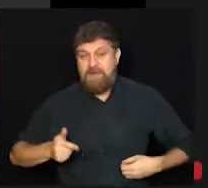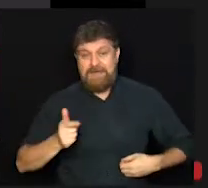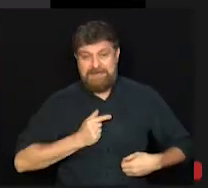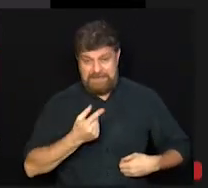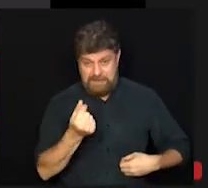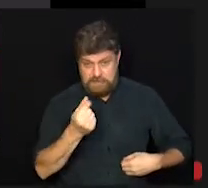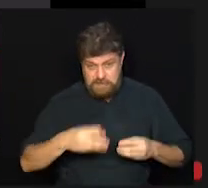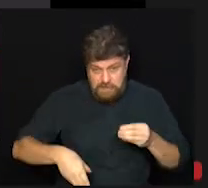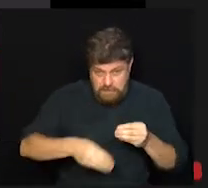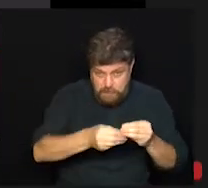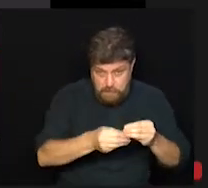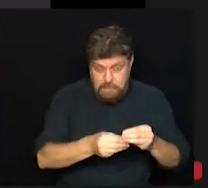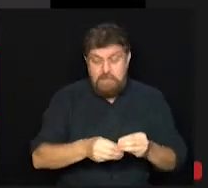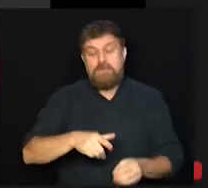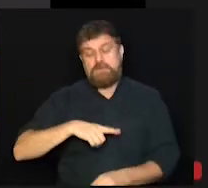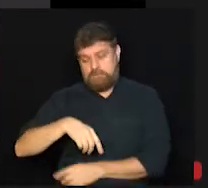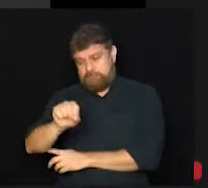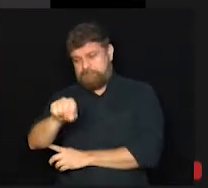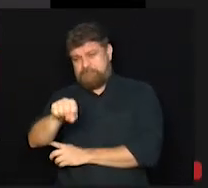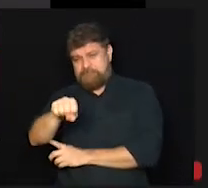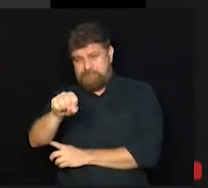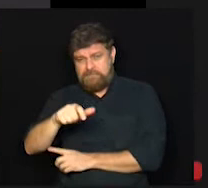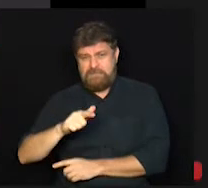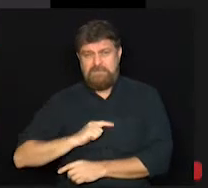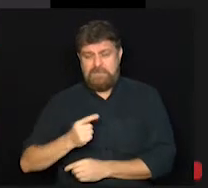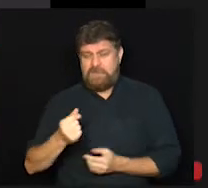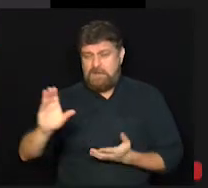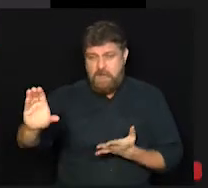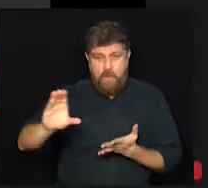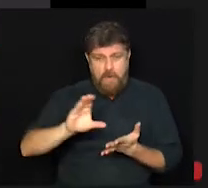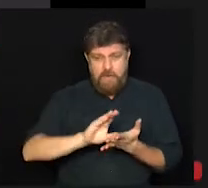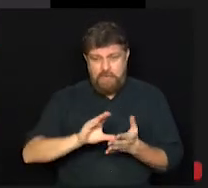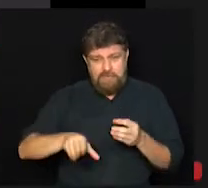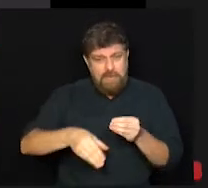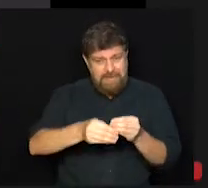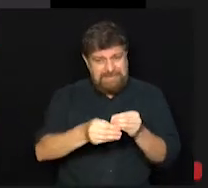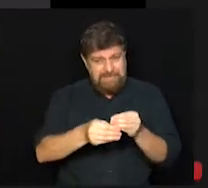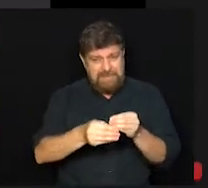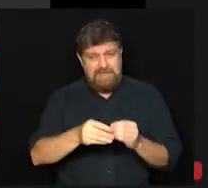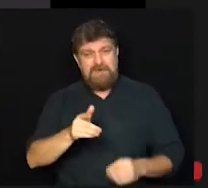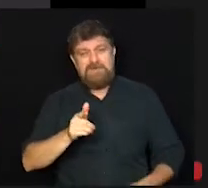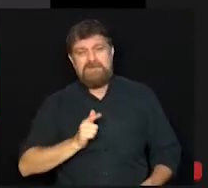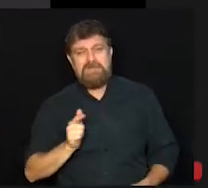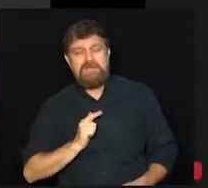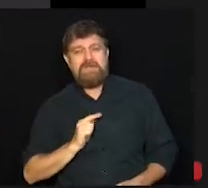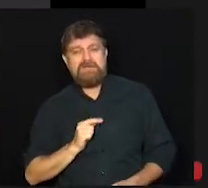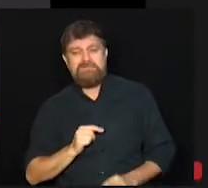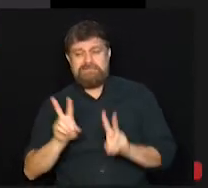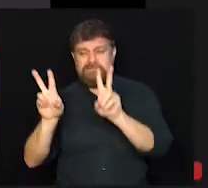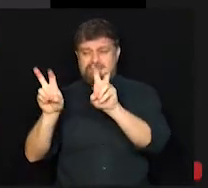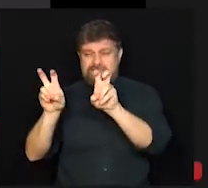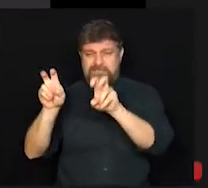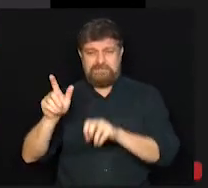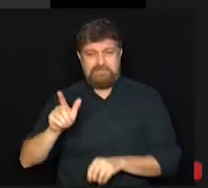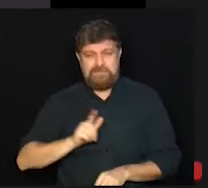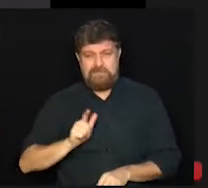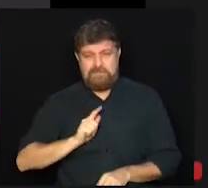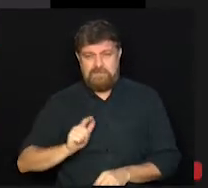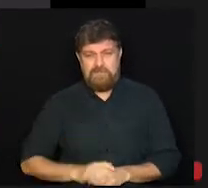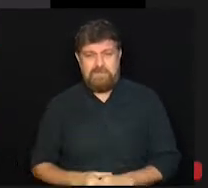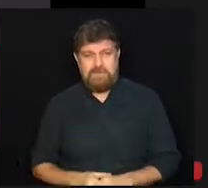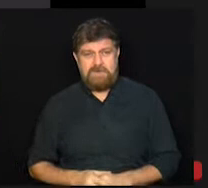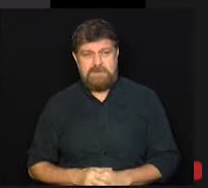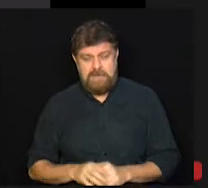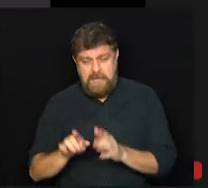nas universidades? Existe. Entretanto, o recurso extra-orçamentário, ele se refere a recursos de agências de fomento